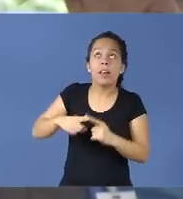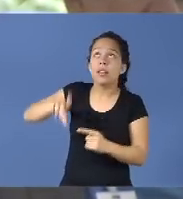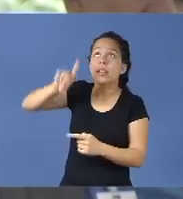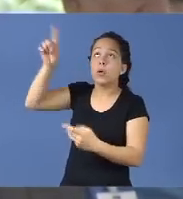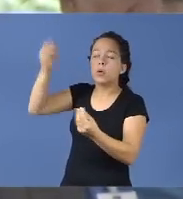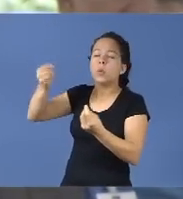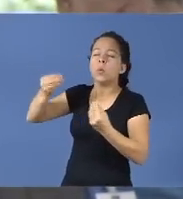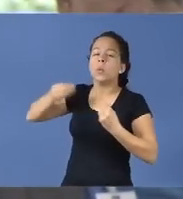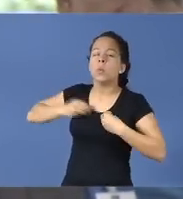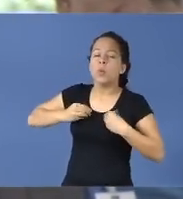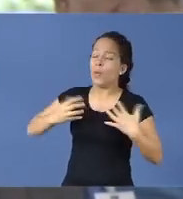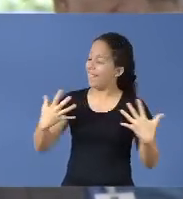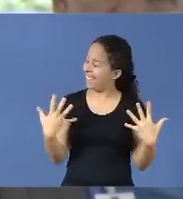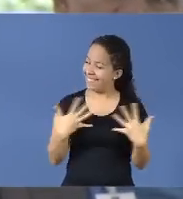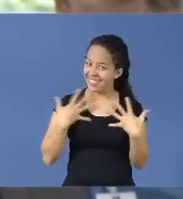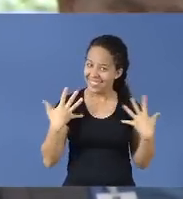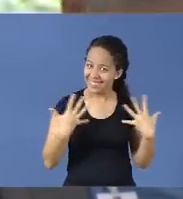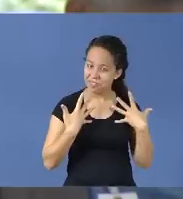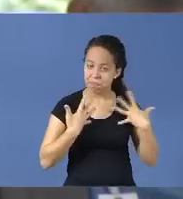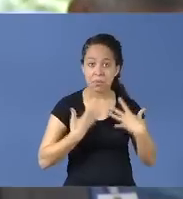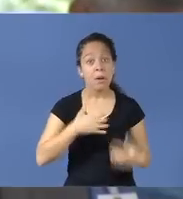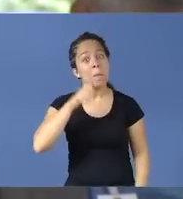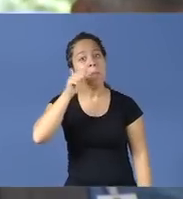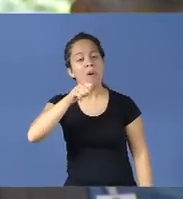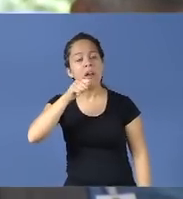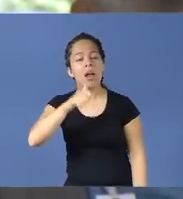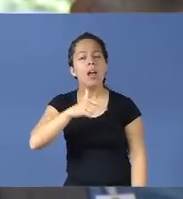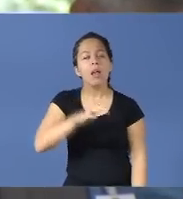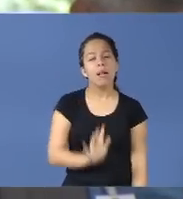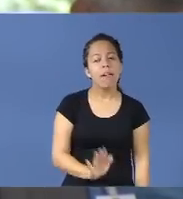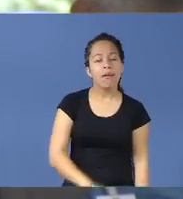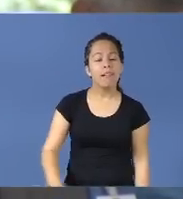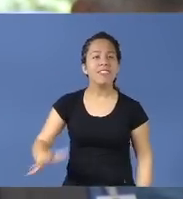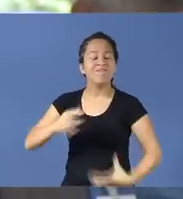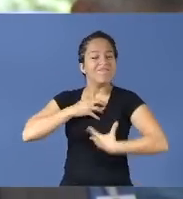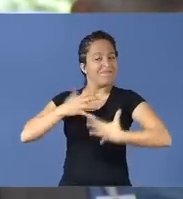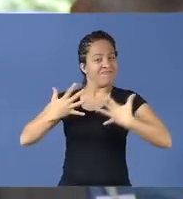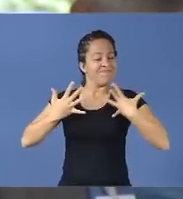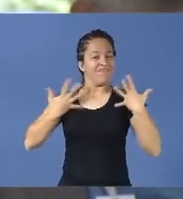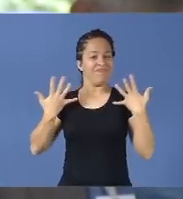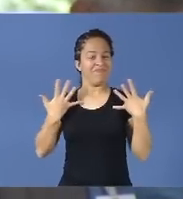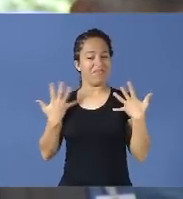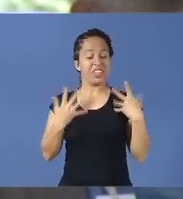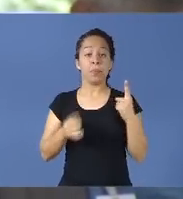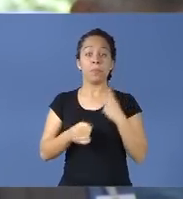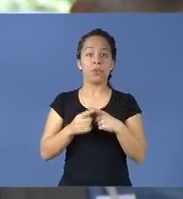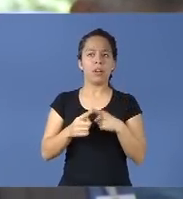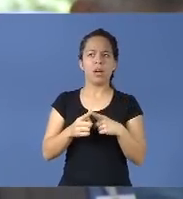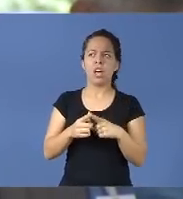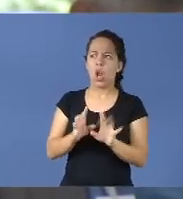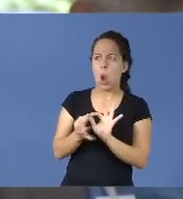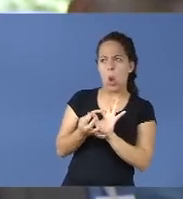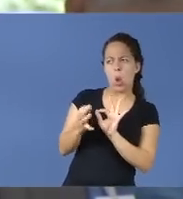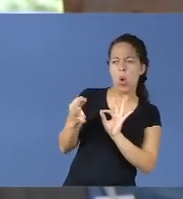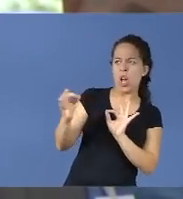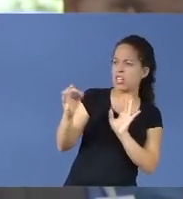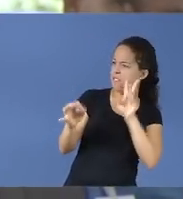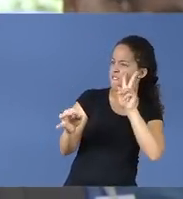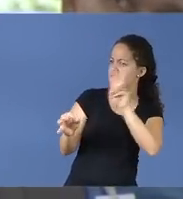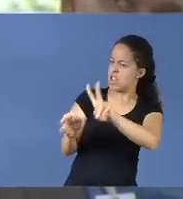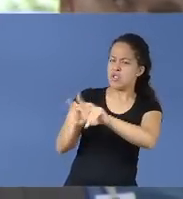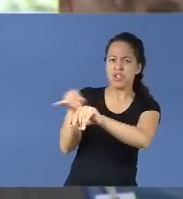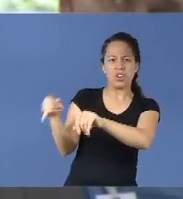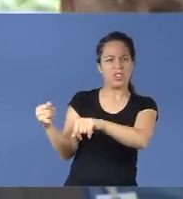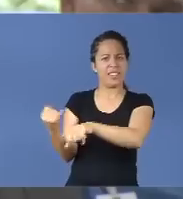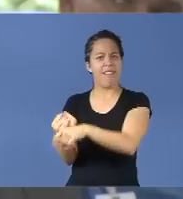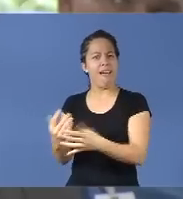e até as mulheres e os meninos se alegraram, de modo que a alegria de Jerusalém se ouviu até de longe. A alegria de